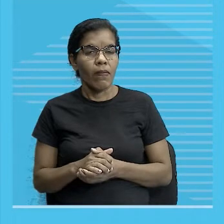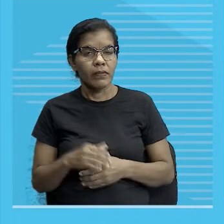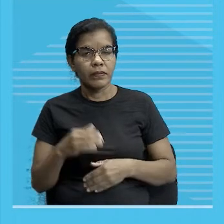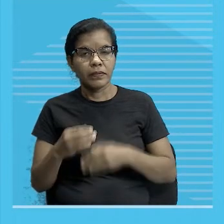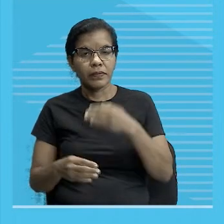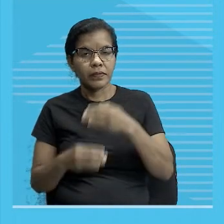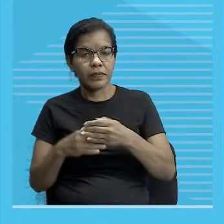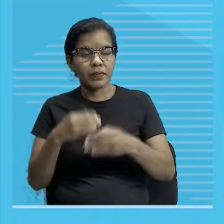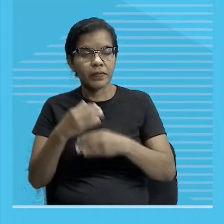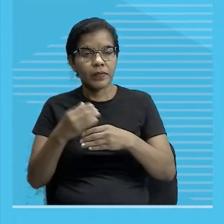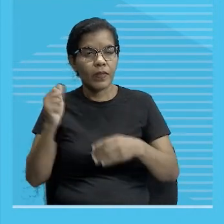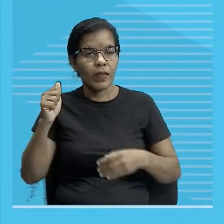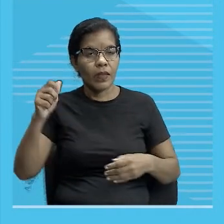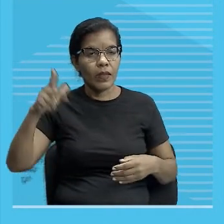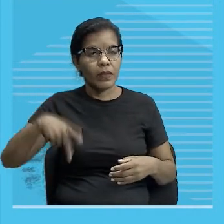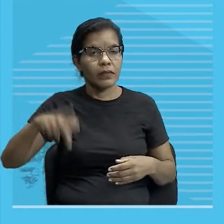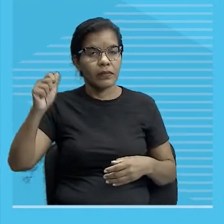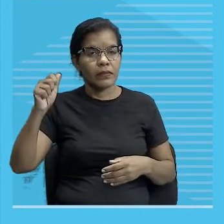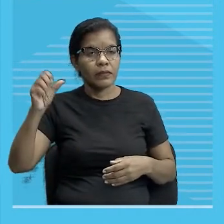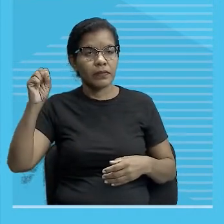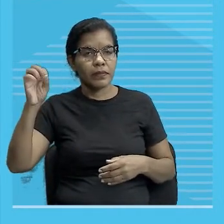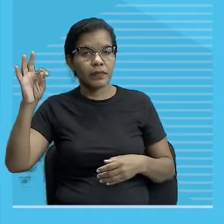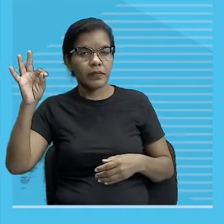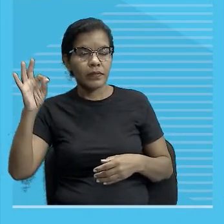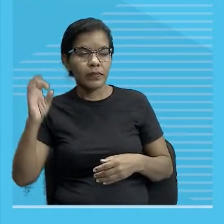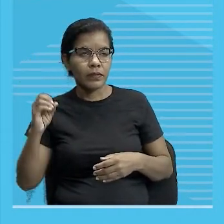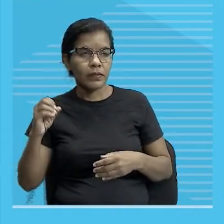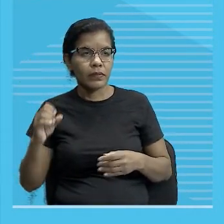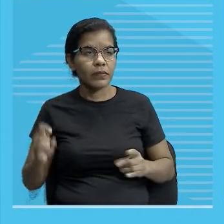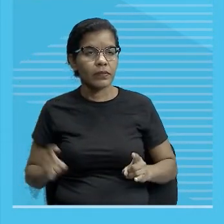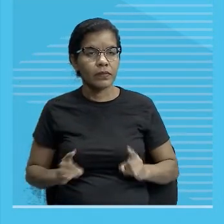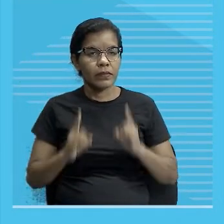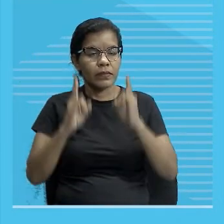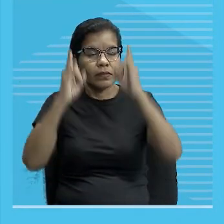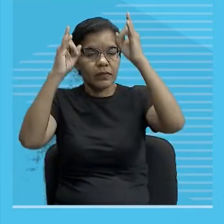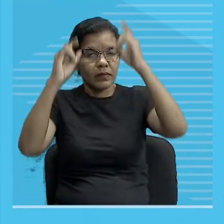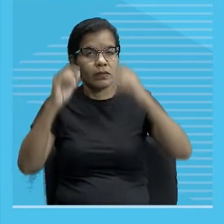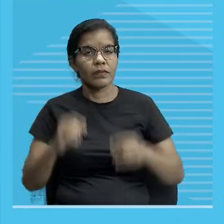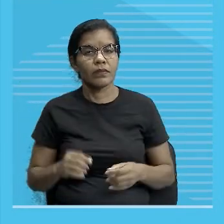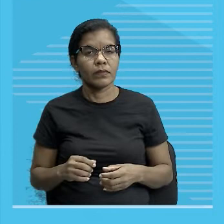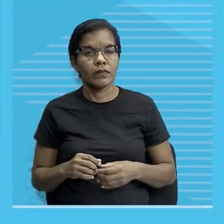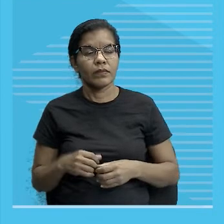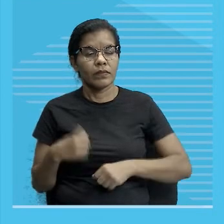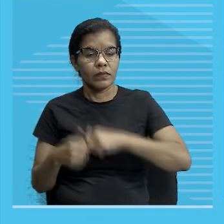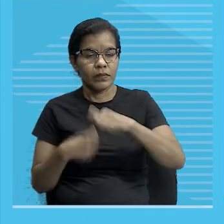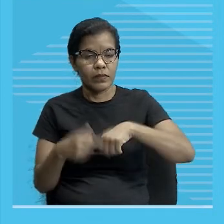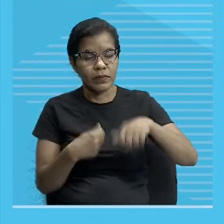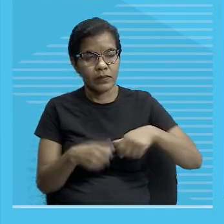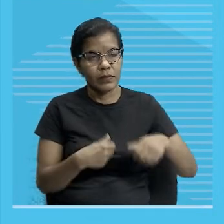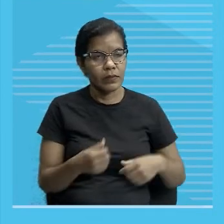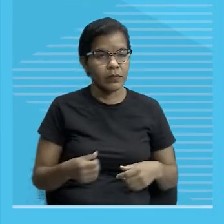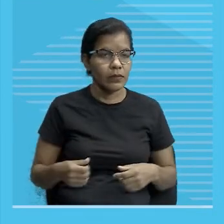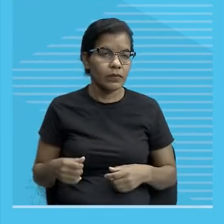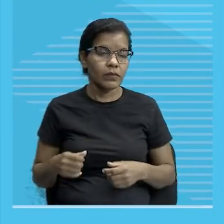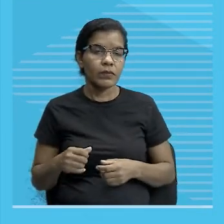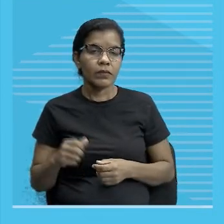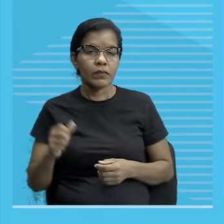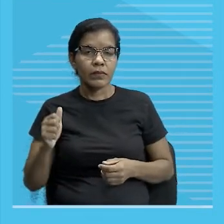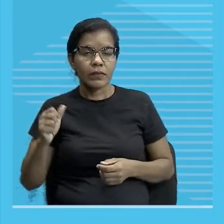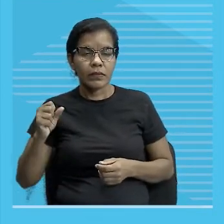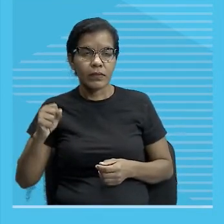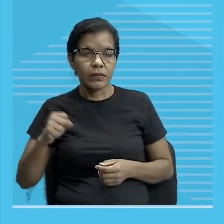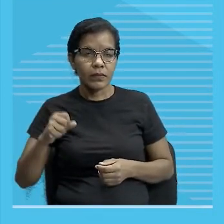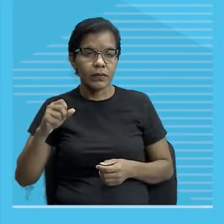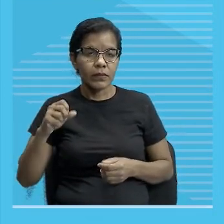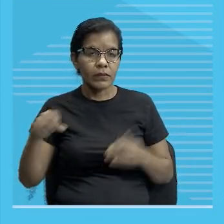para o substantivo masculino prédio. Olha o que aconteceu. Quando eu tornei os substantivos T termos regidos